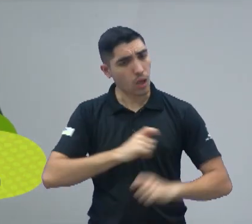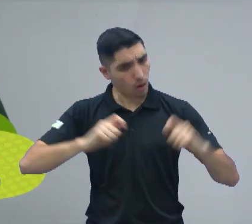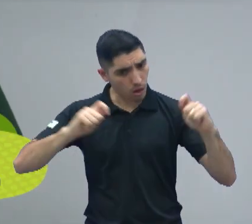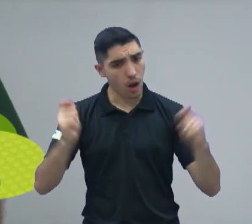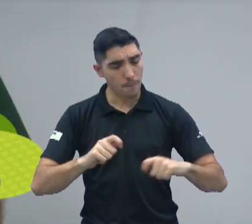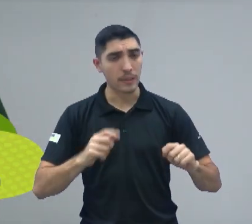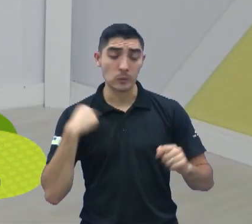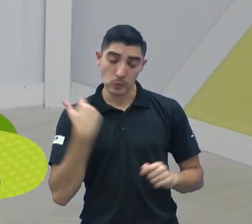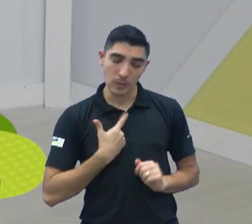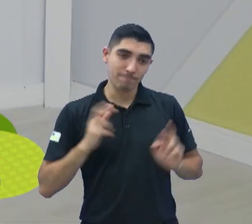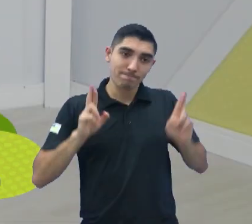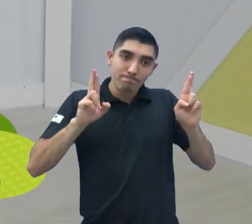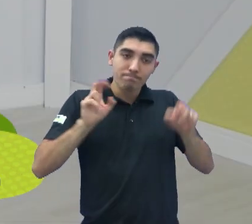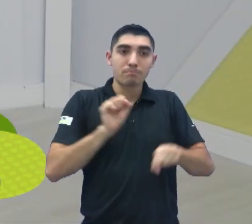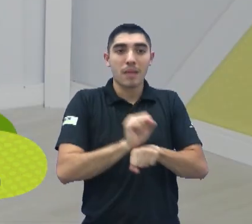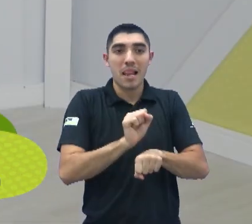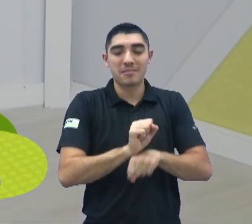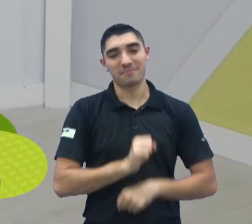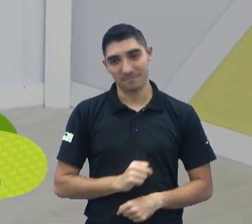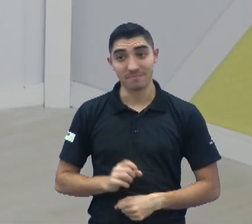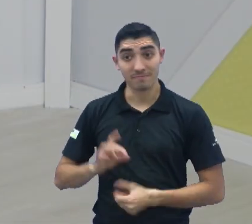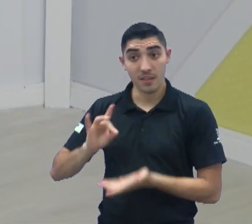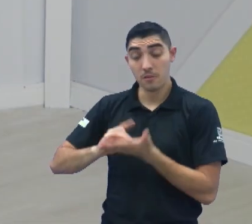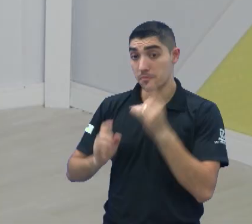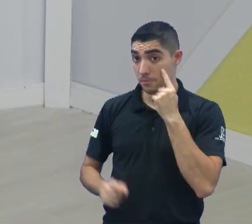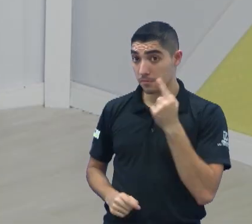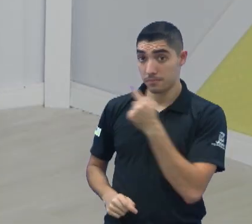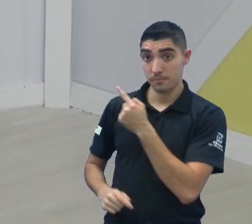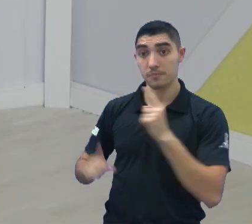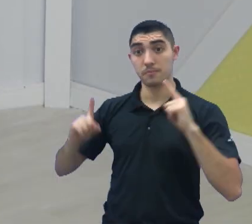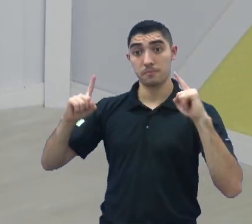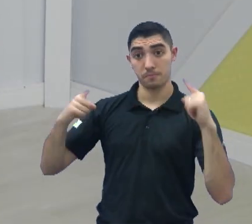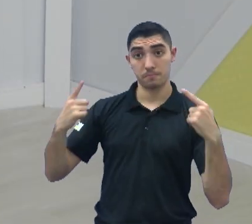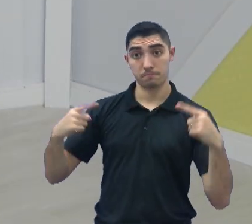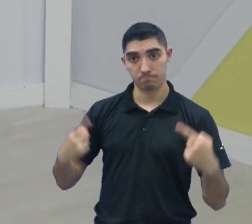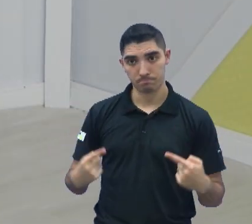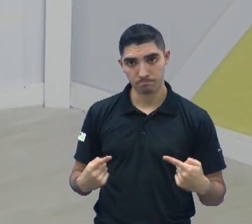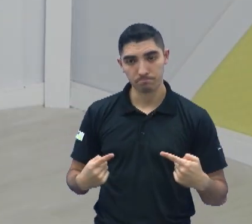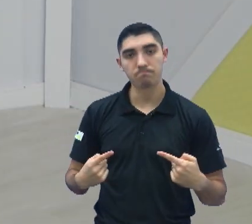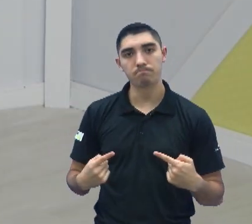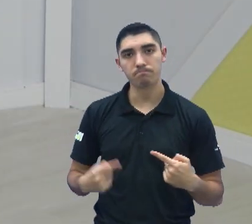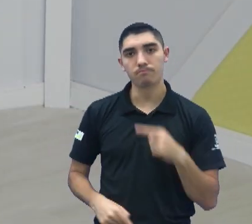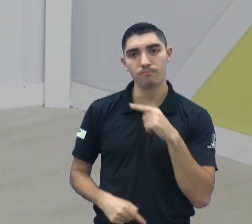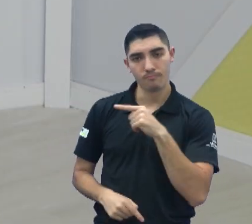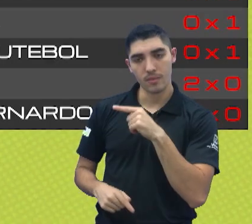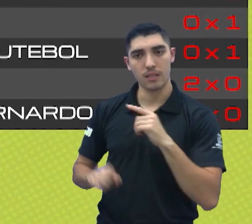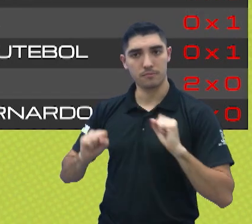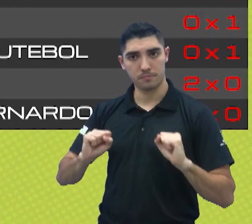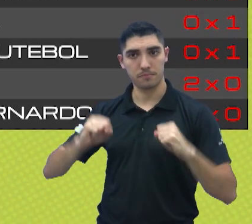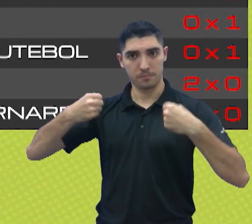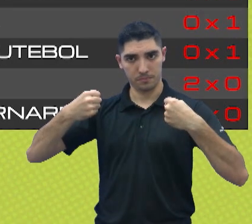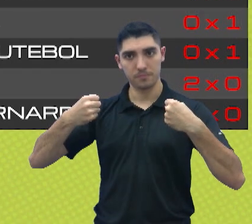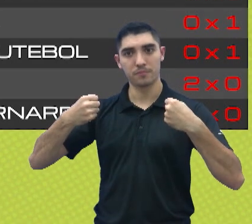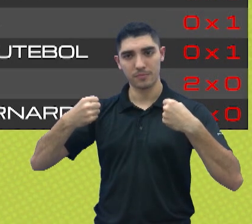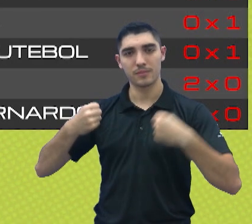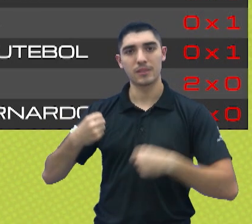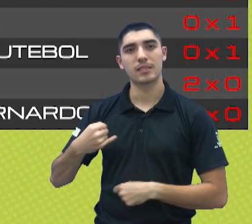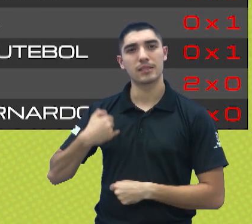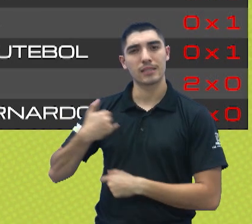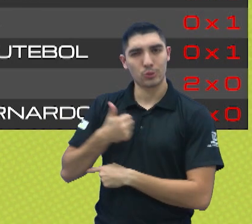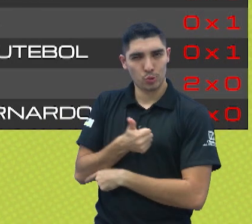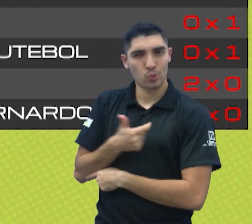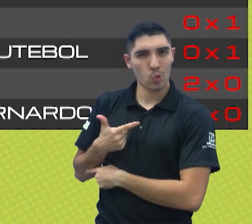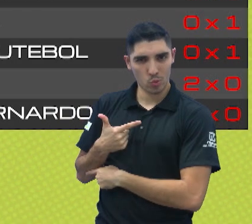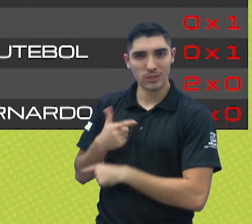aqui na torcida, Vieira. Muito bem, Matheus, coloca pra gente aqui os jogos de volta desta fase de oitavas de final no Sub-12, todos os jogos no